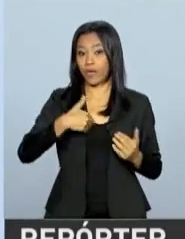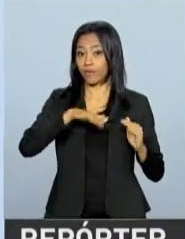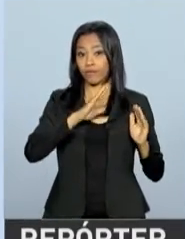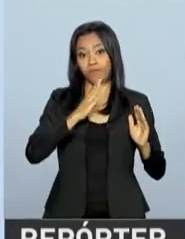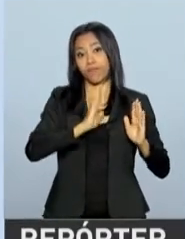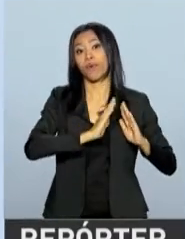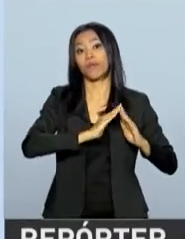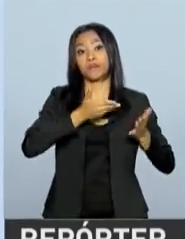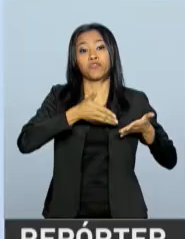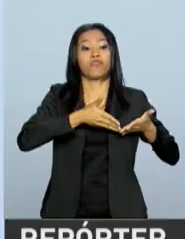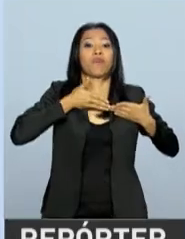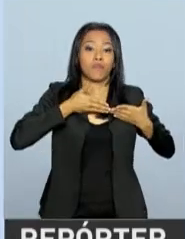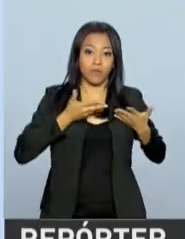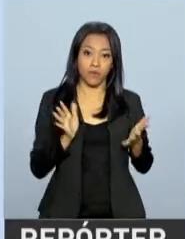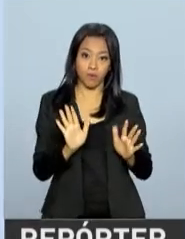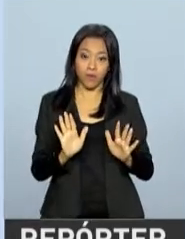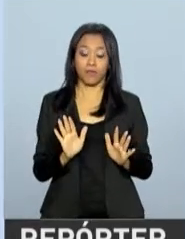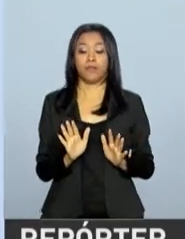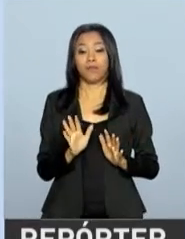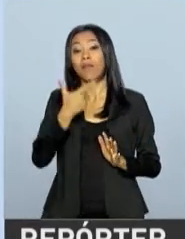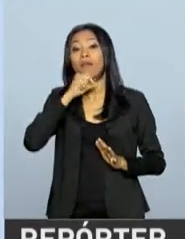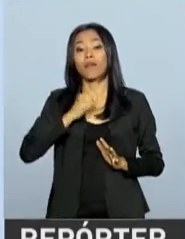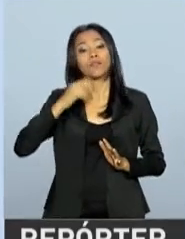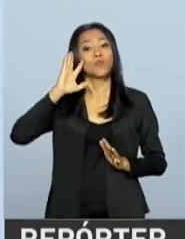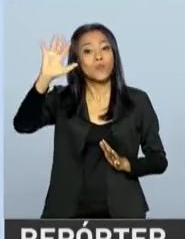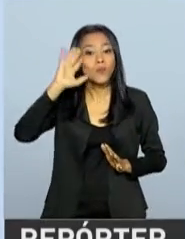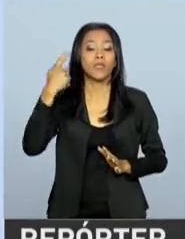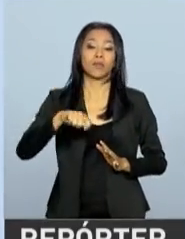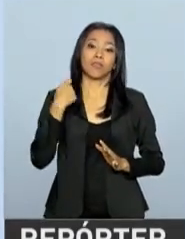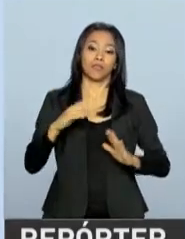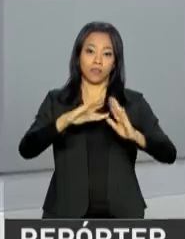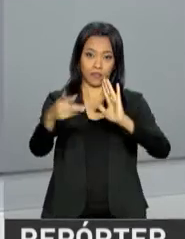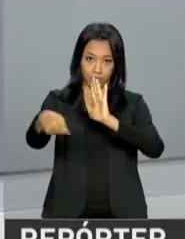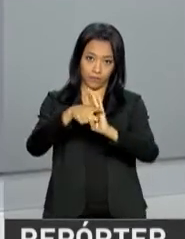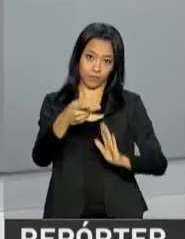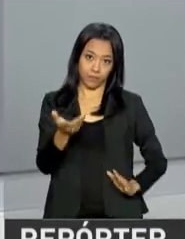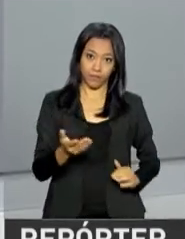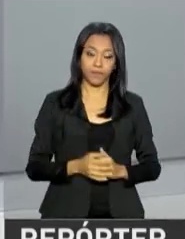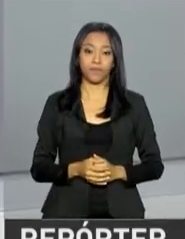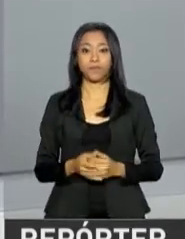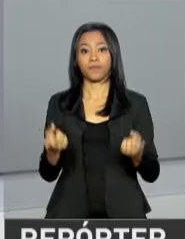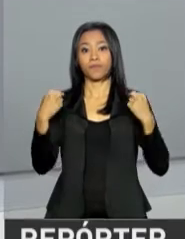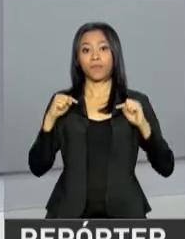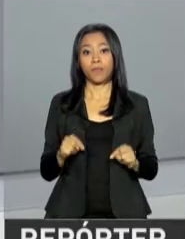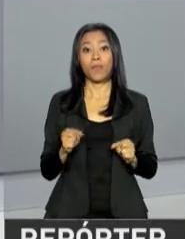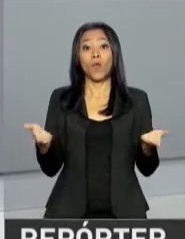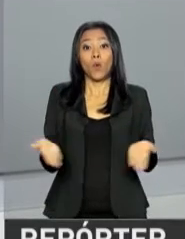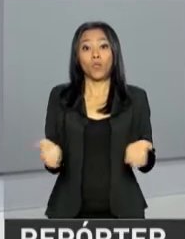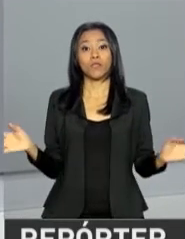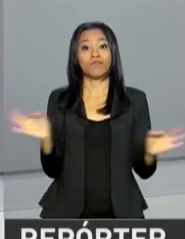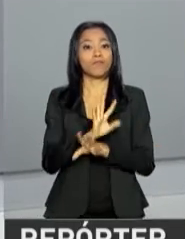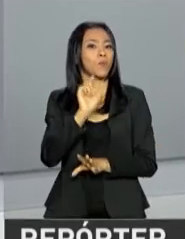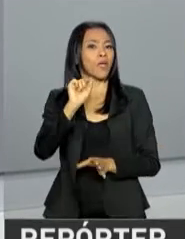vivendo de favor mas pra quem sonha e precisa da sua casa própria e terminam hoje as inscrições para